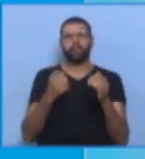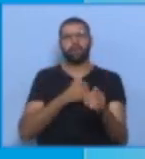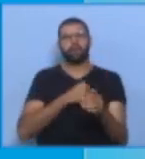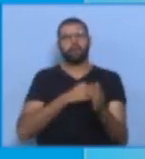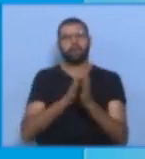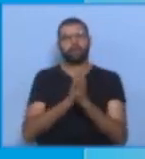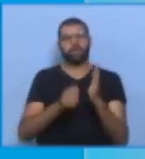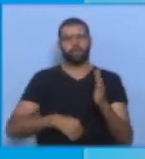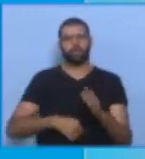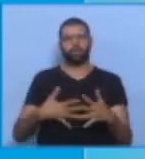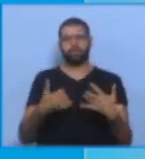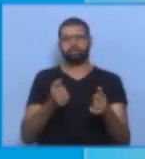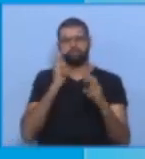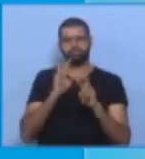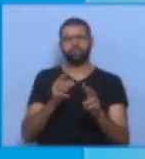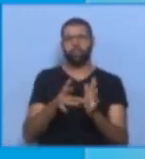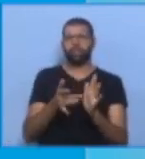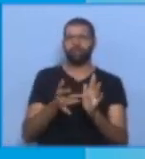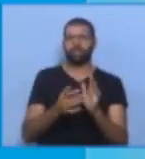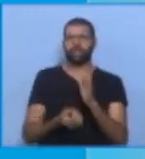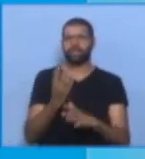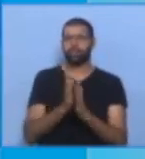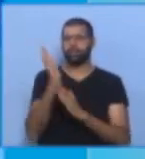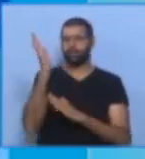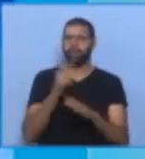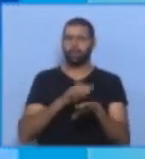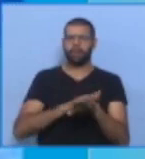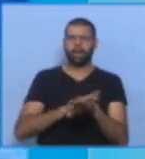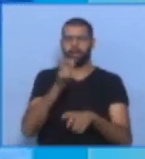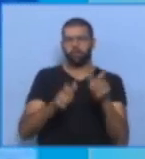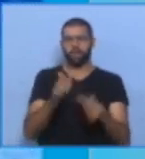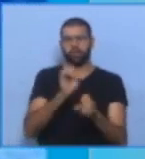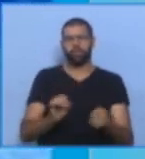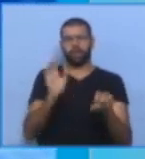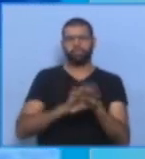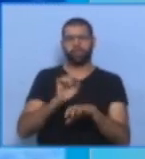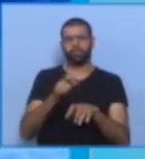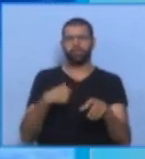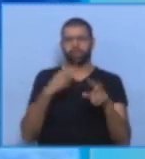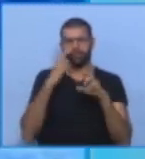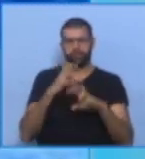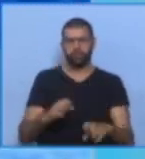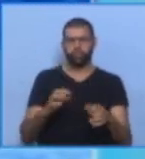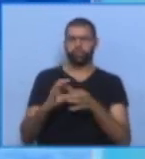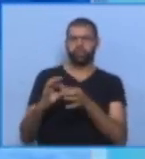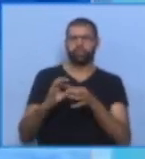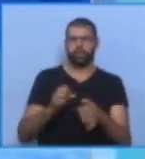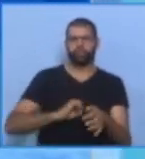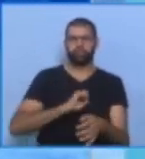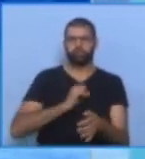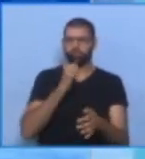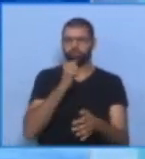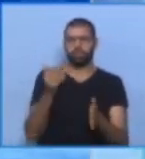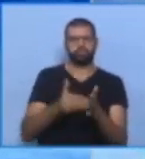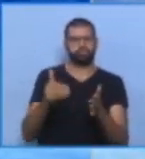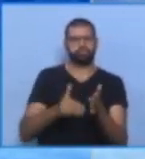Agora olhamos o livro Criação Divina, sem pecado humano, que resulta da investigação de um nosso colaborador assíduo,